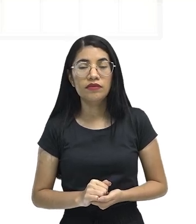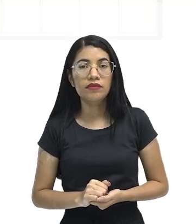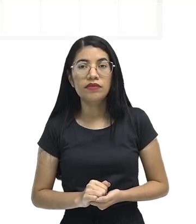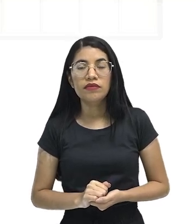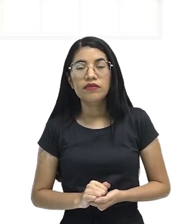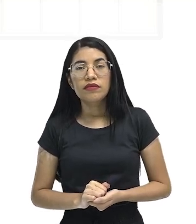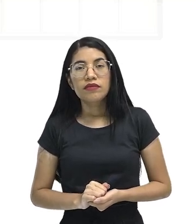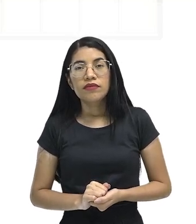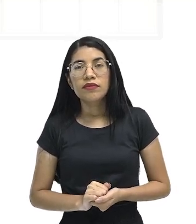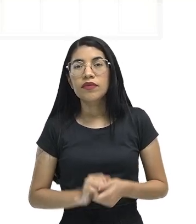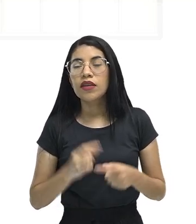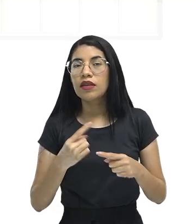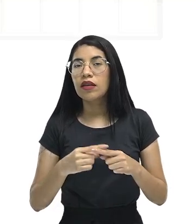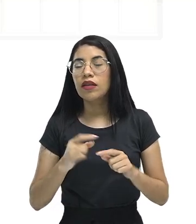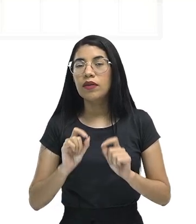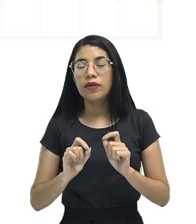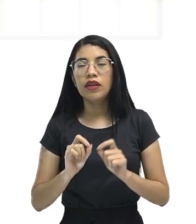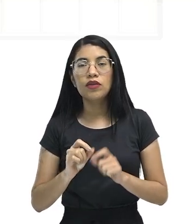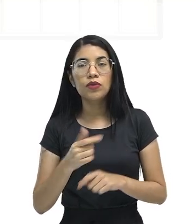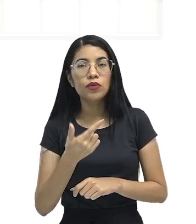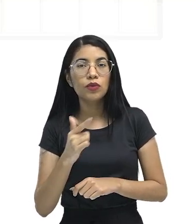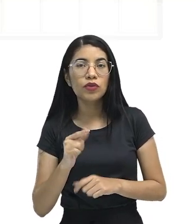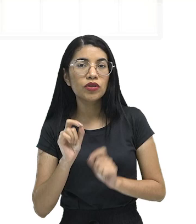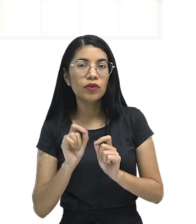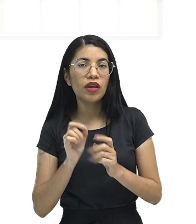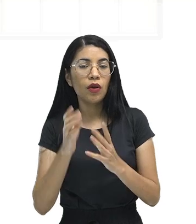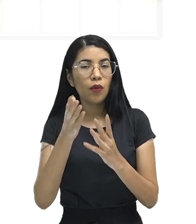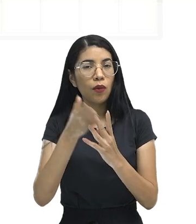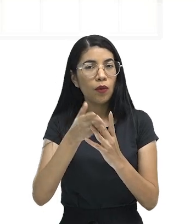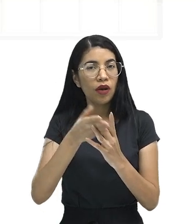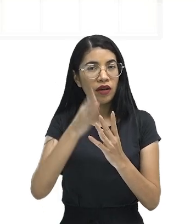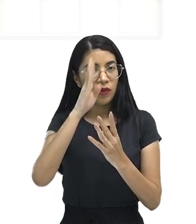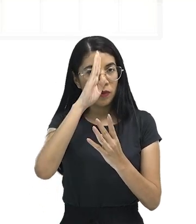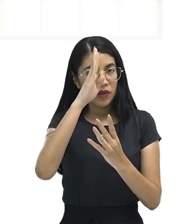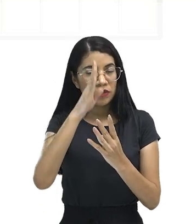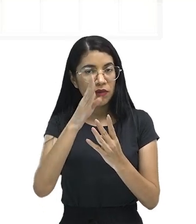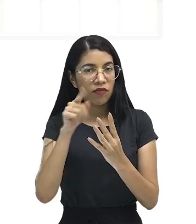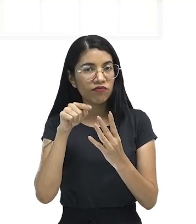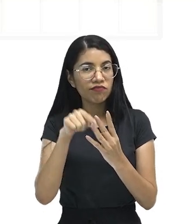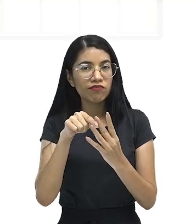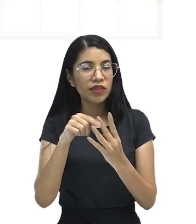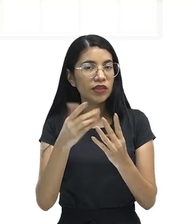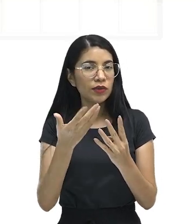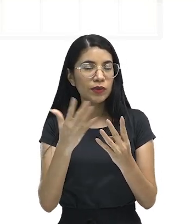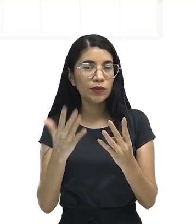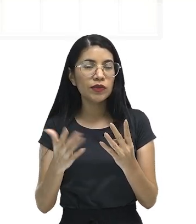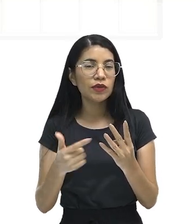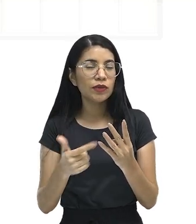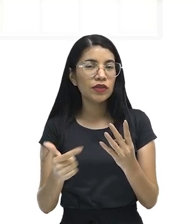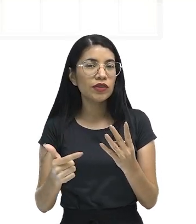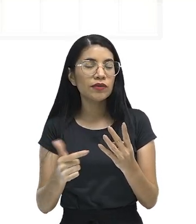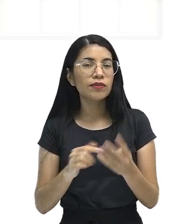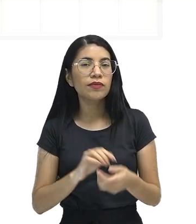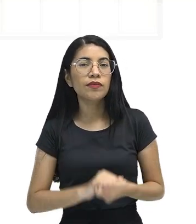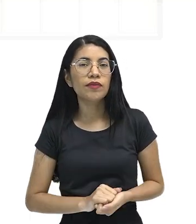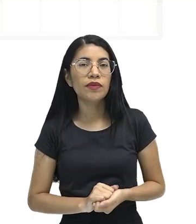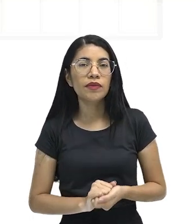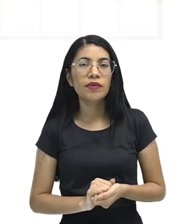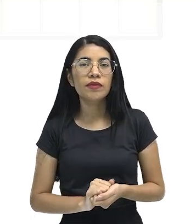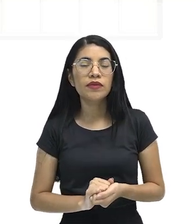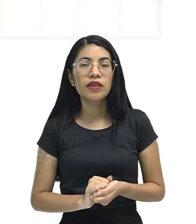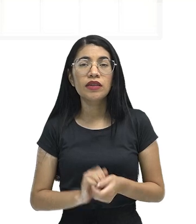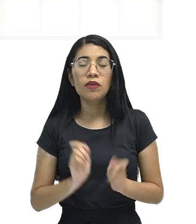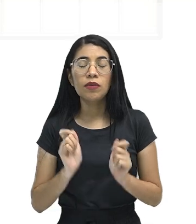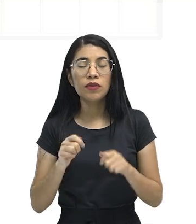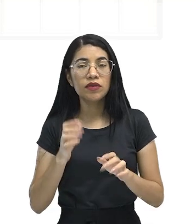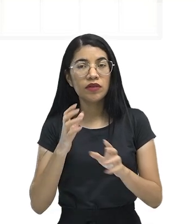Tudo isso porque a gente não tinha um termo central. O termo central nesse caso aqui eram os dois, né? Então, para resolver